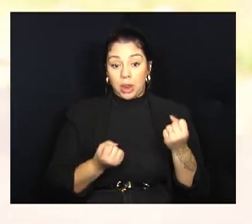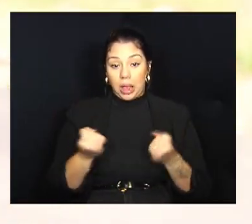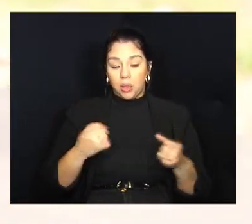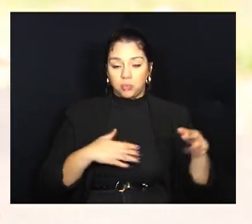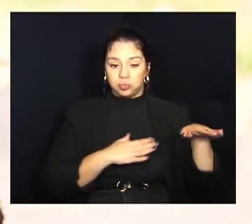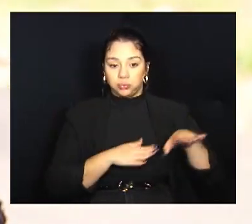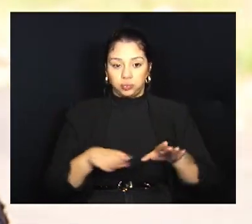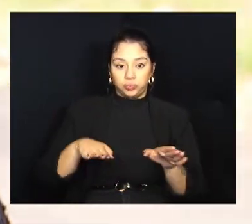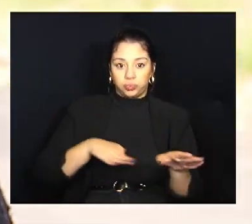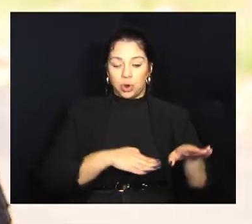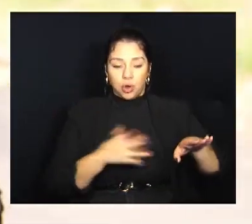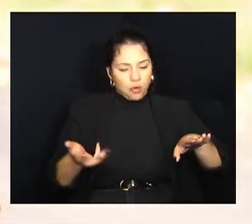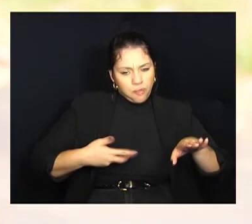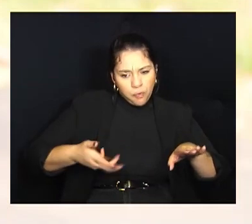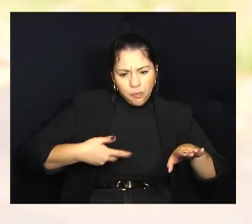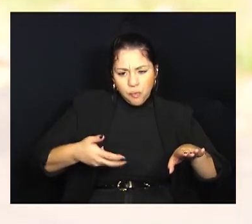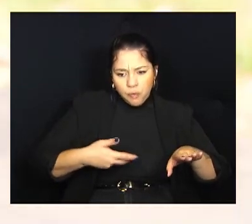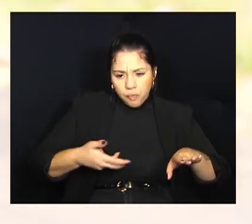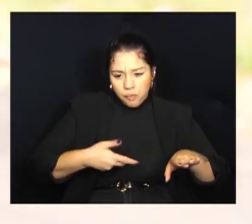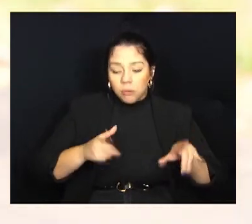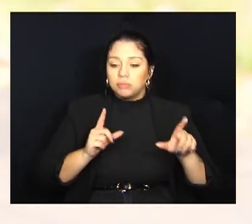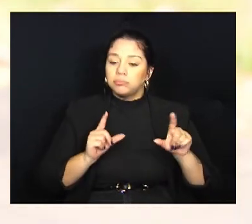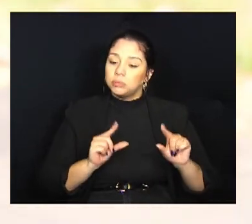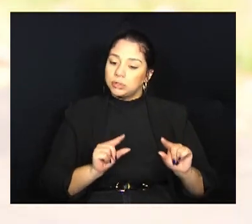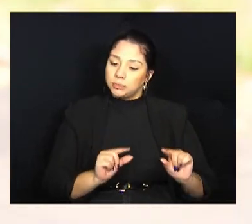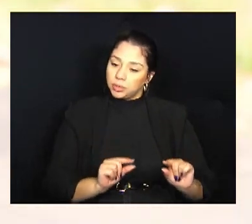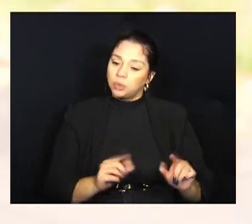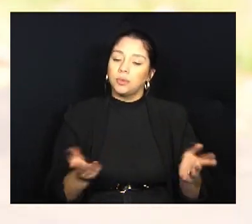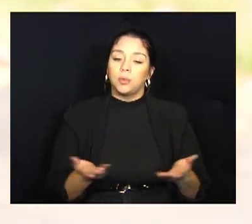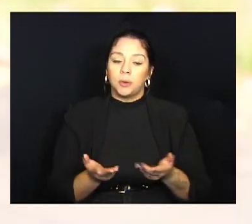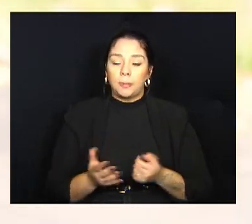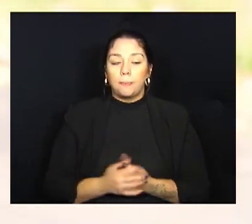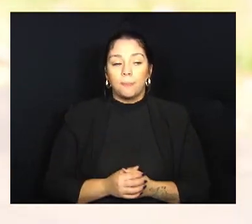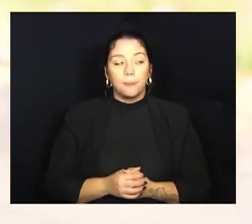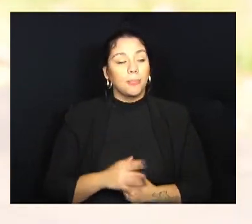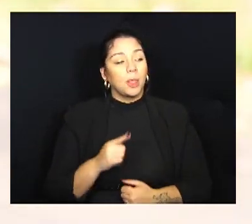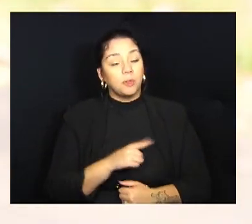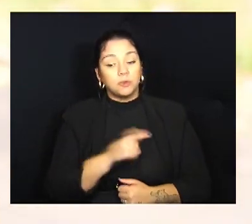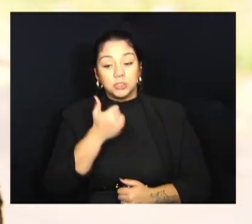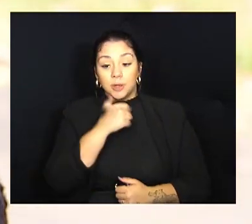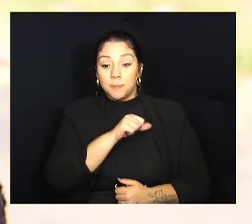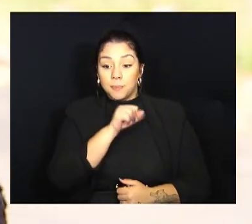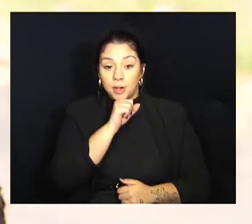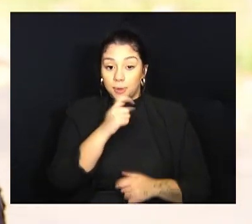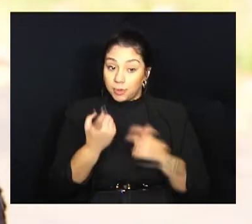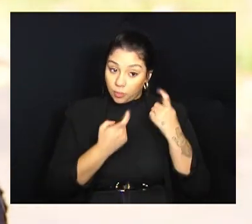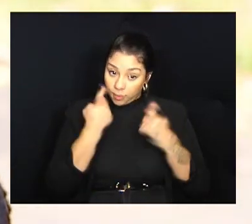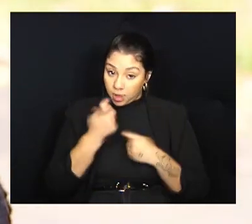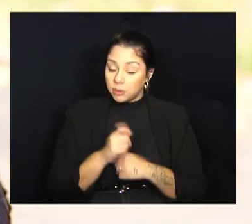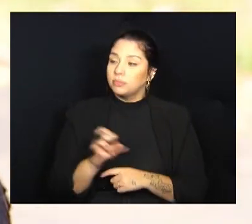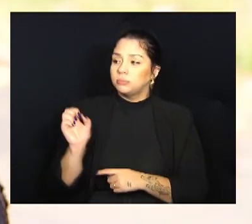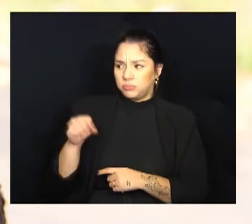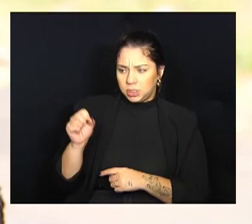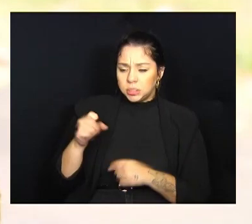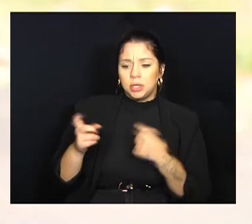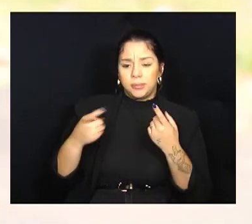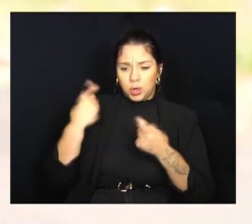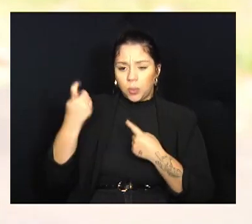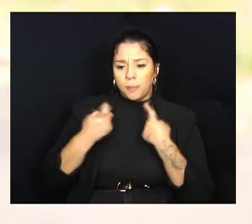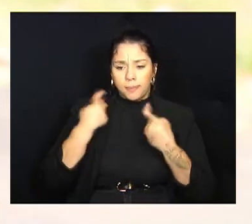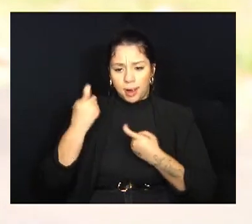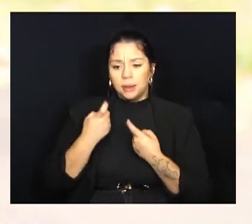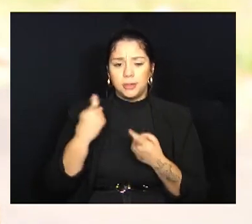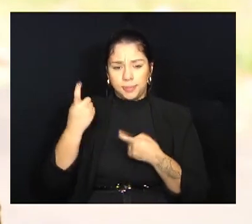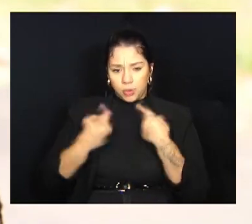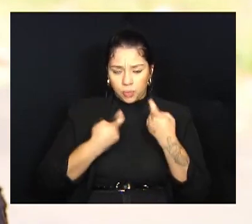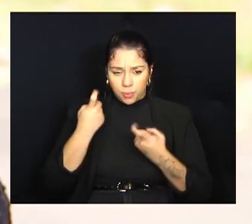daqueles carros correndo muito. Foi muito bom. Você, como mãe, ficava muito preocupada? Ficava